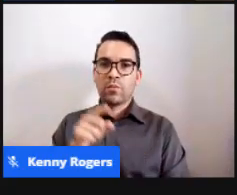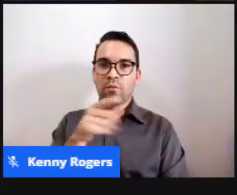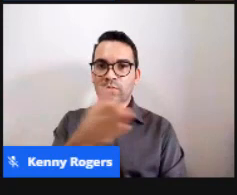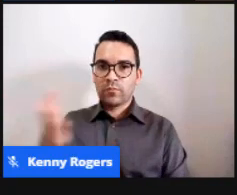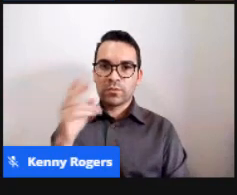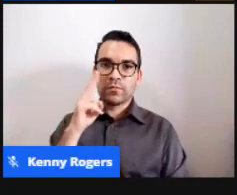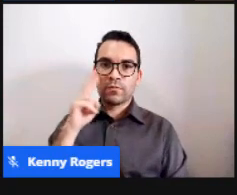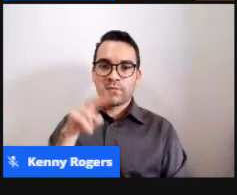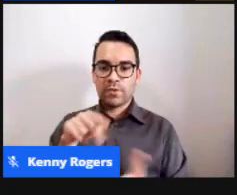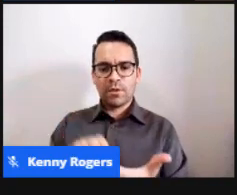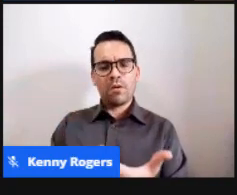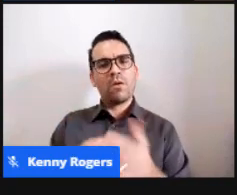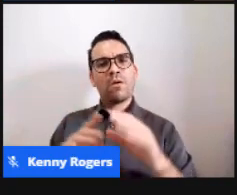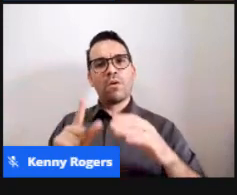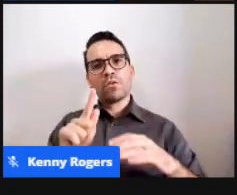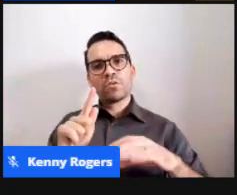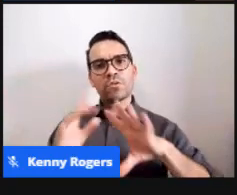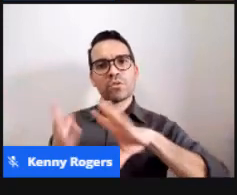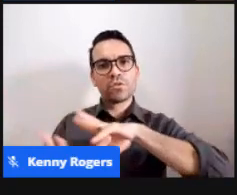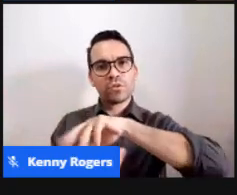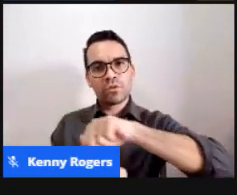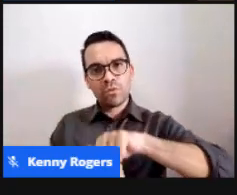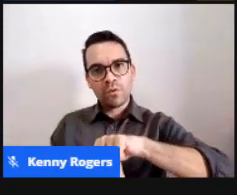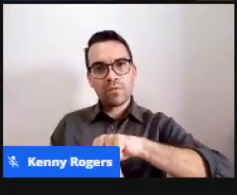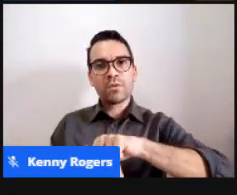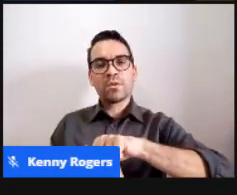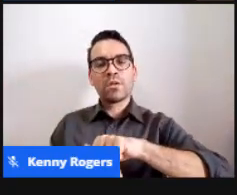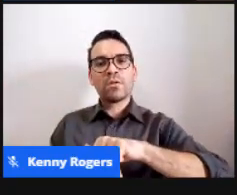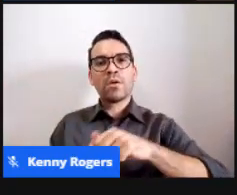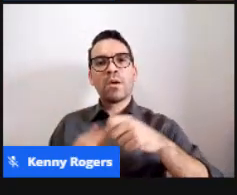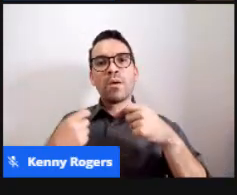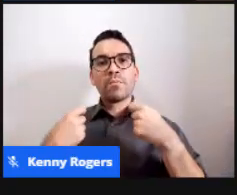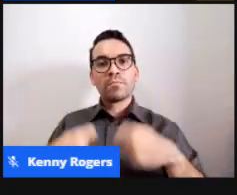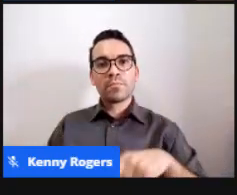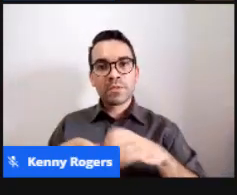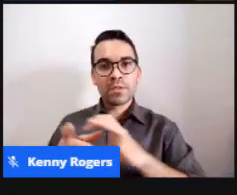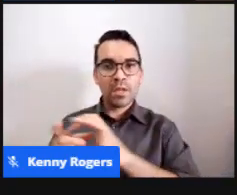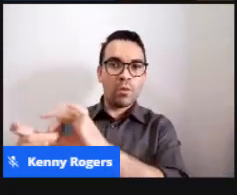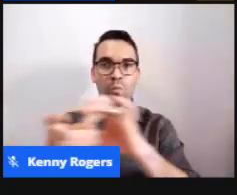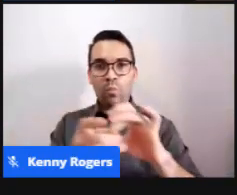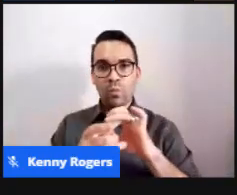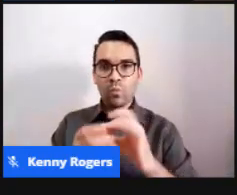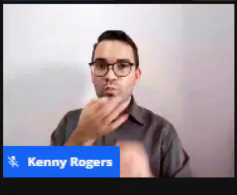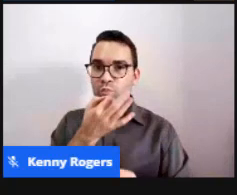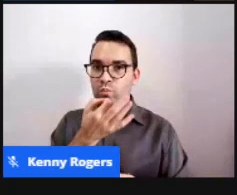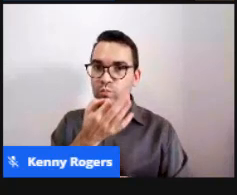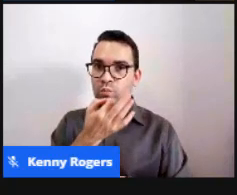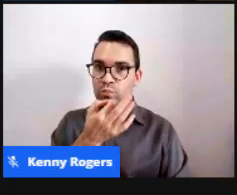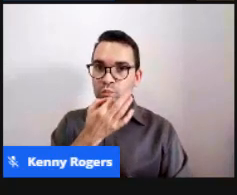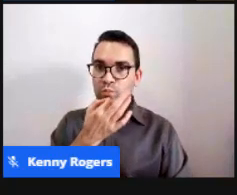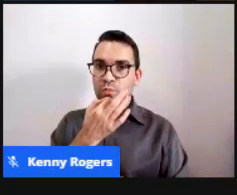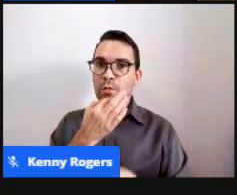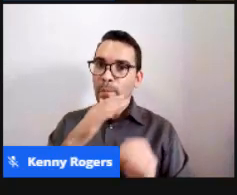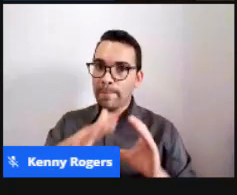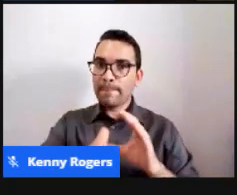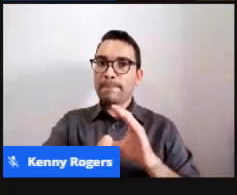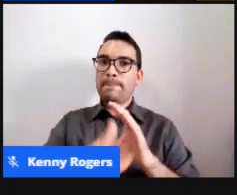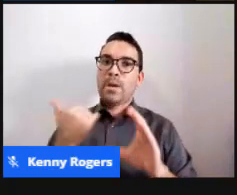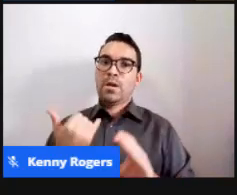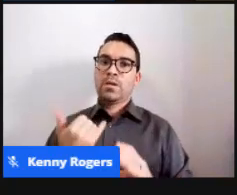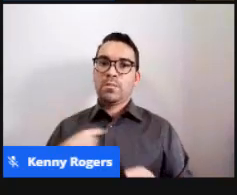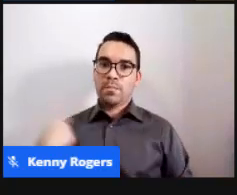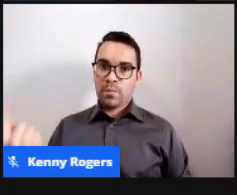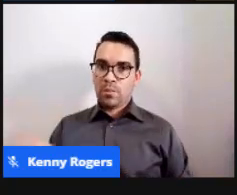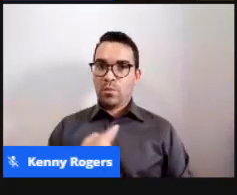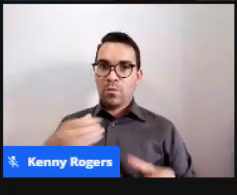isso, Rafas, pensam assim, né? Ô equipe, dá uma utilizada mais nisso aqui, né? Vocês